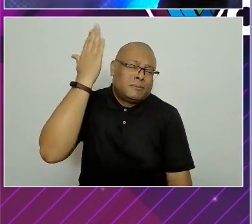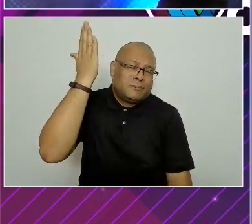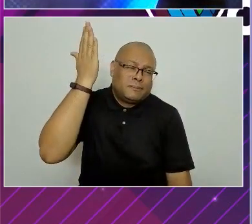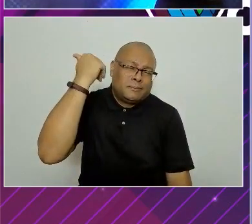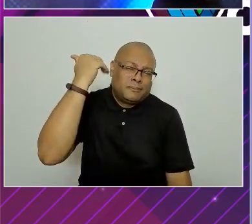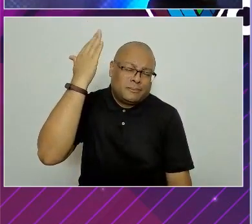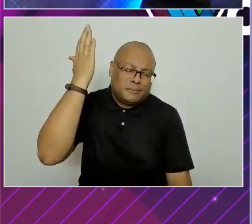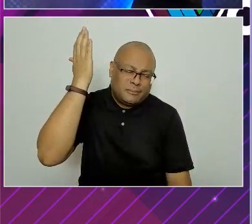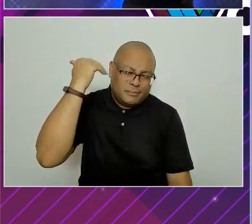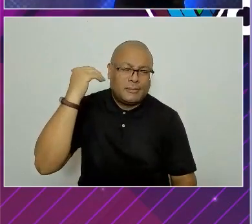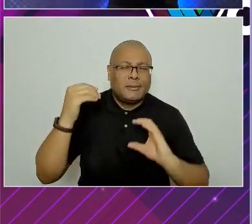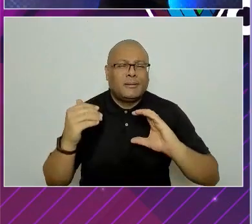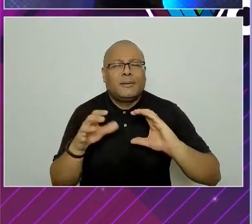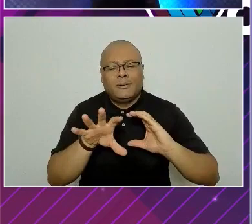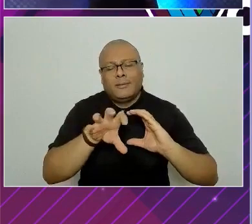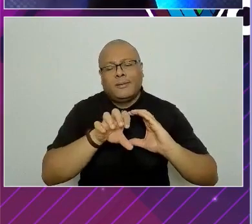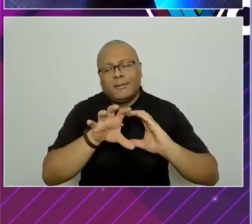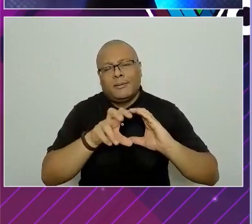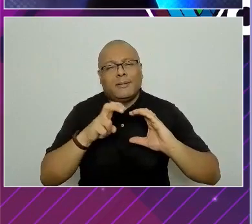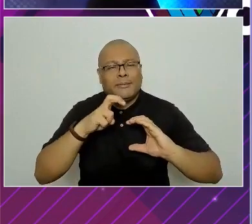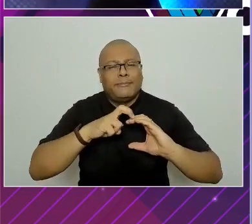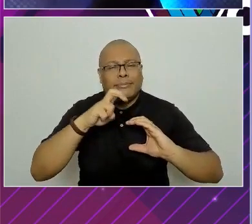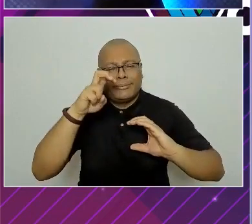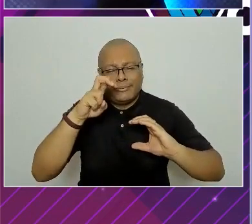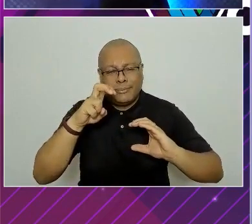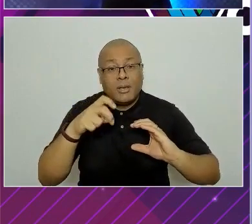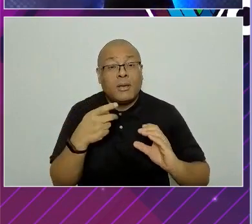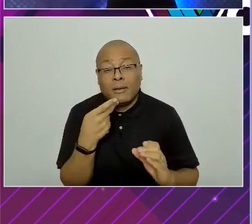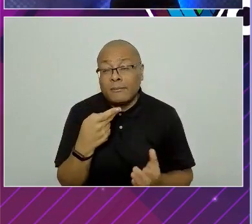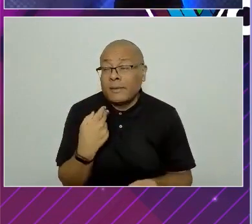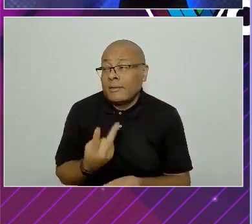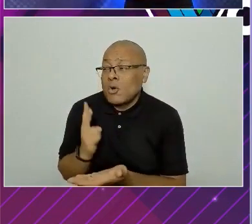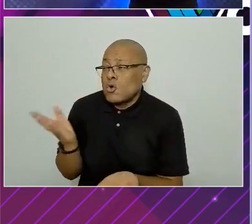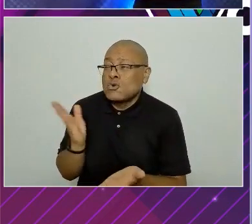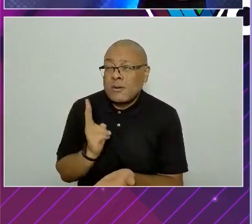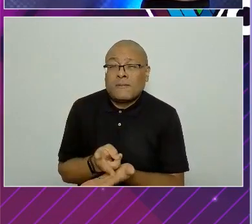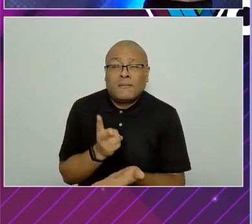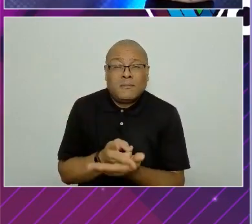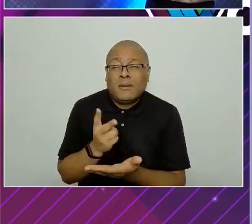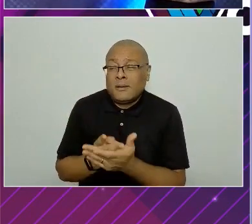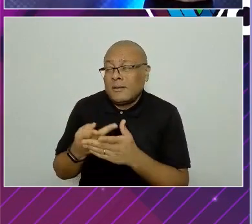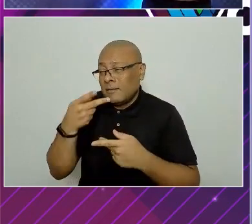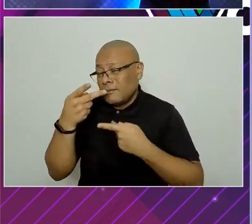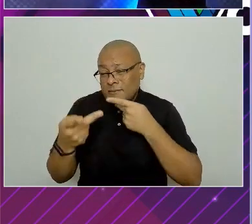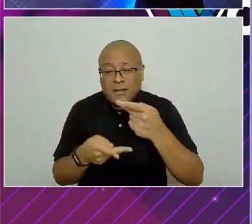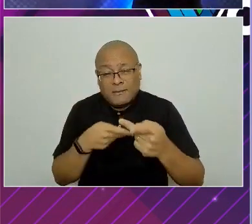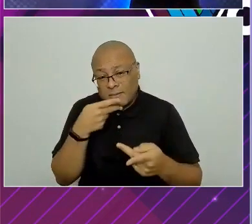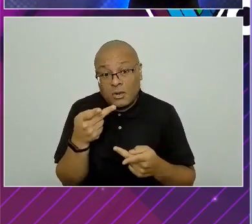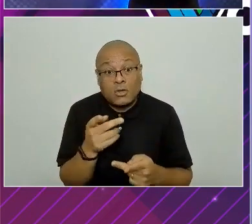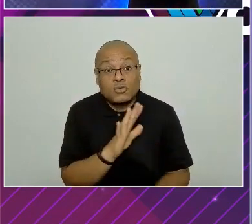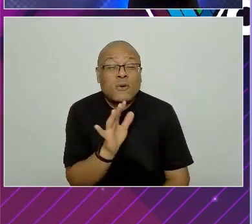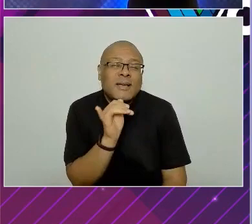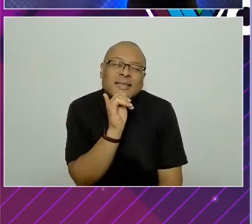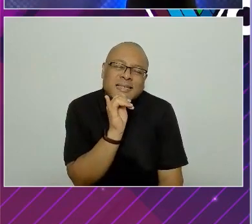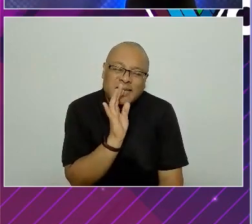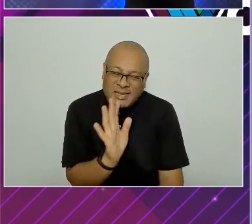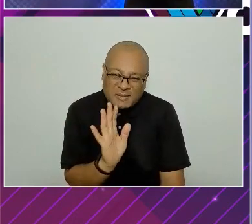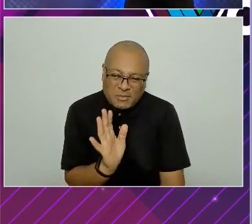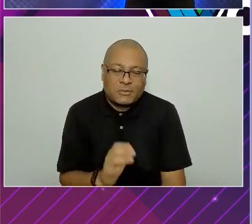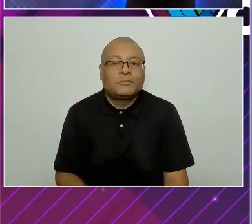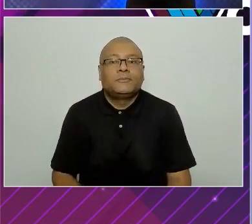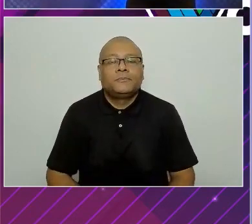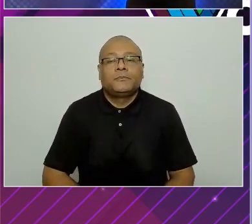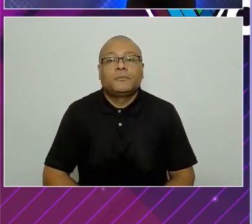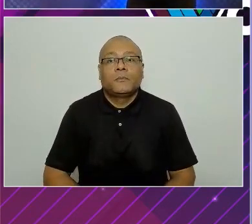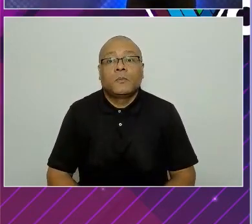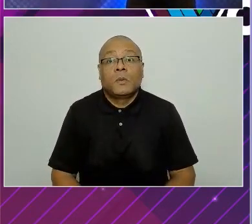famosíssimo chat, né, GPT, que nós não paramos de falar por aí. E aí eu só trouxe para citar mesmo esse exemplo, que é uma